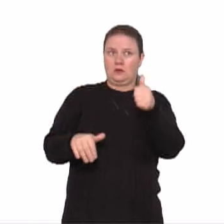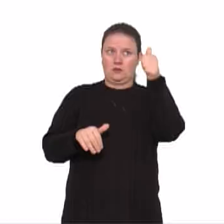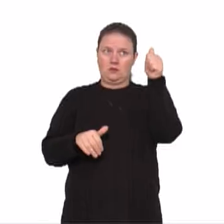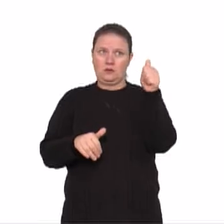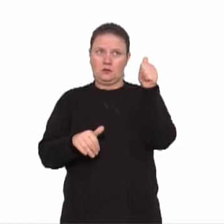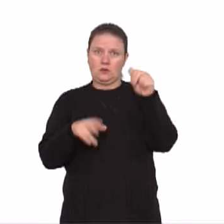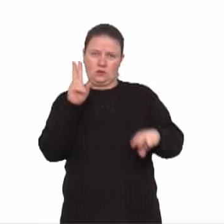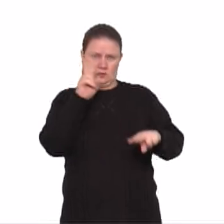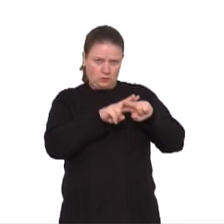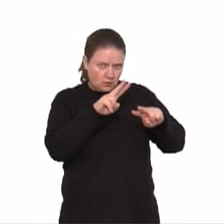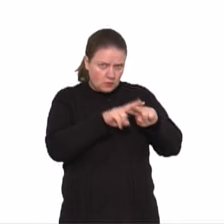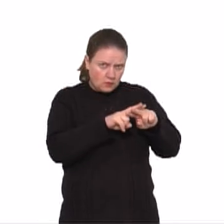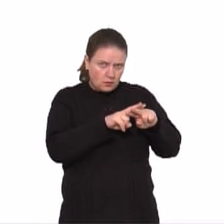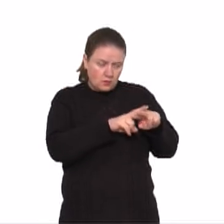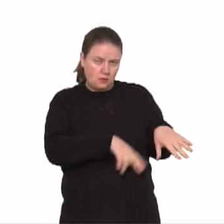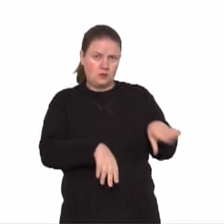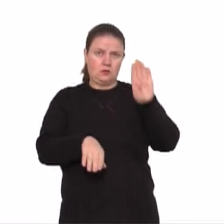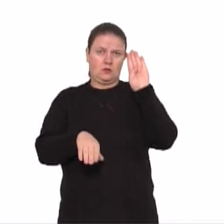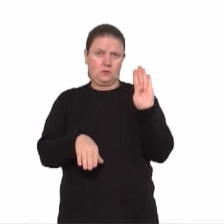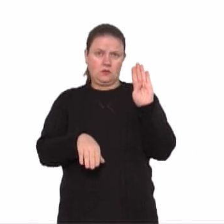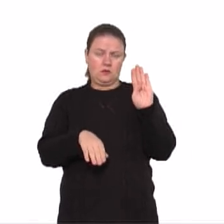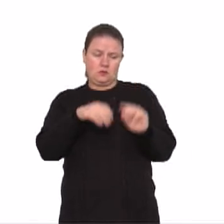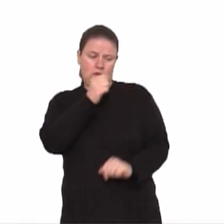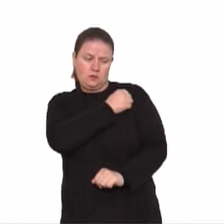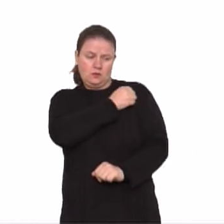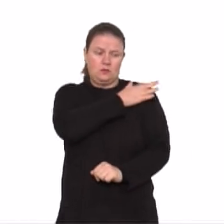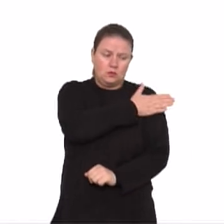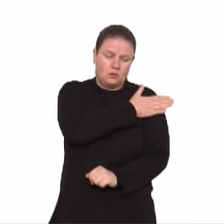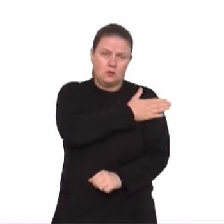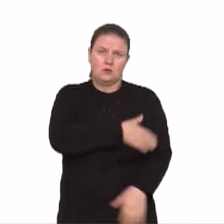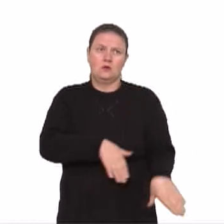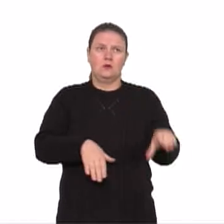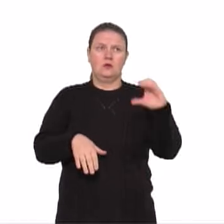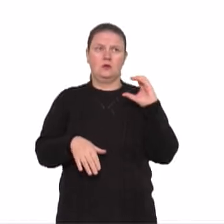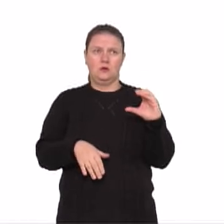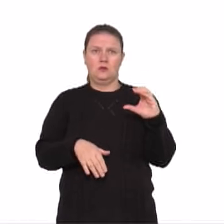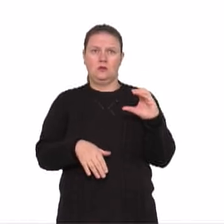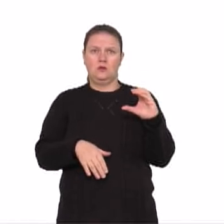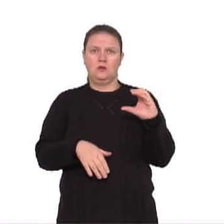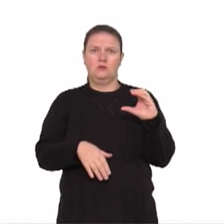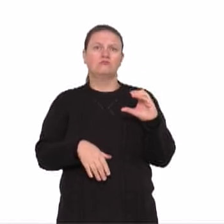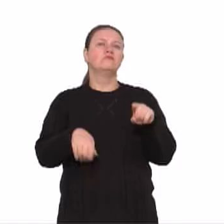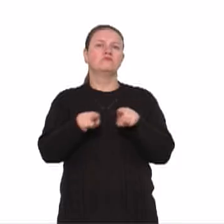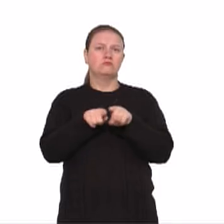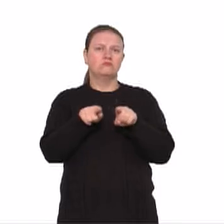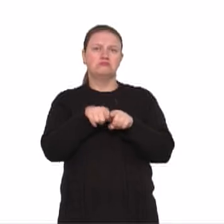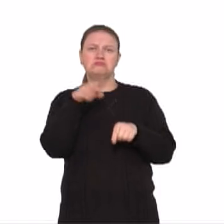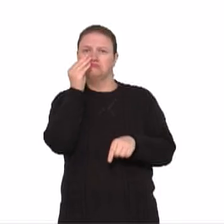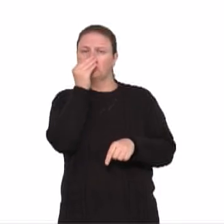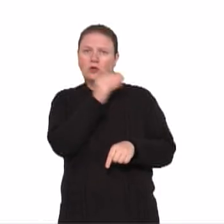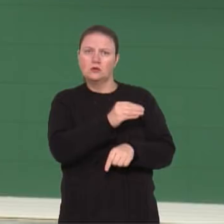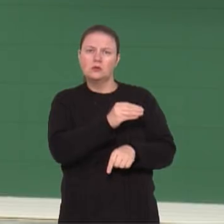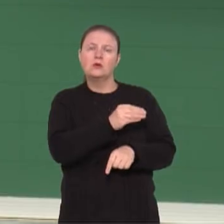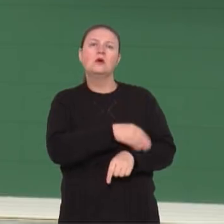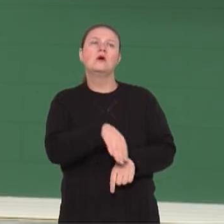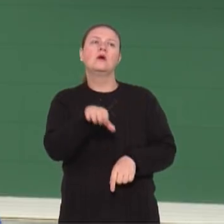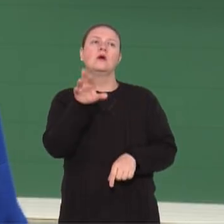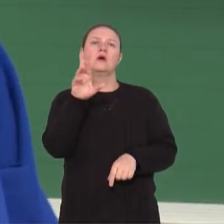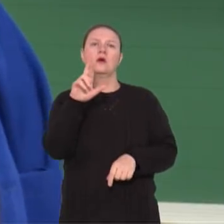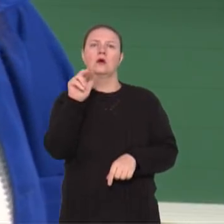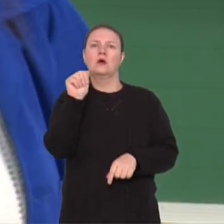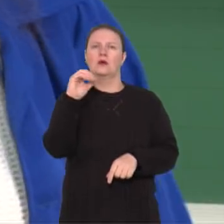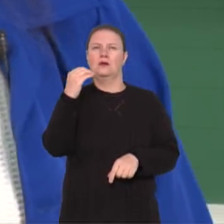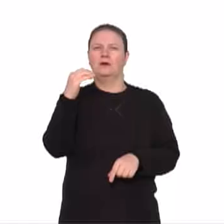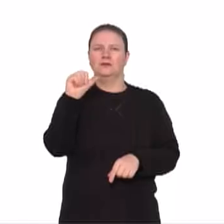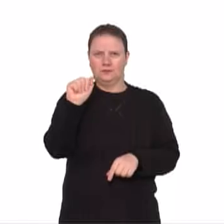os crimes. B, a discriminação. C, o preconceito. Ou D, a raça. Um tempo